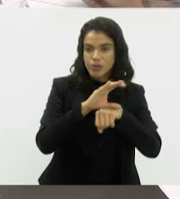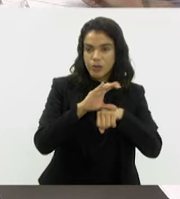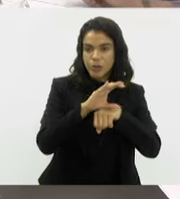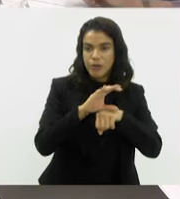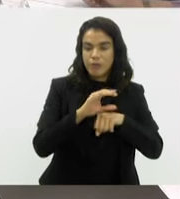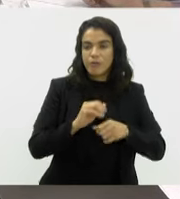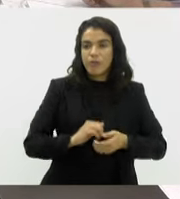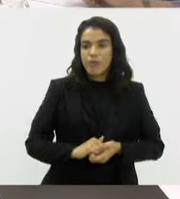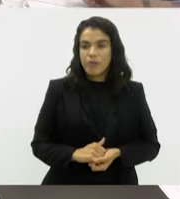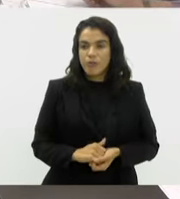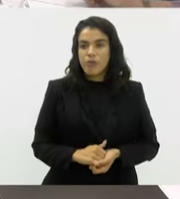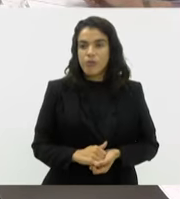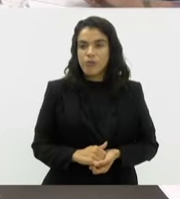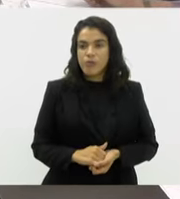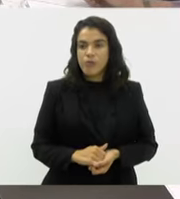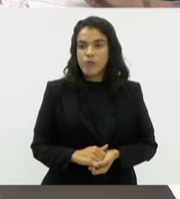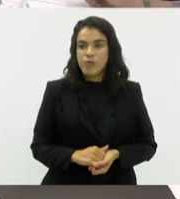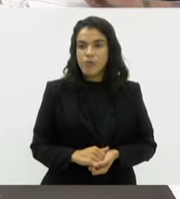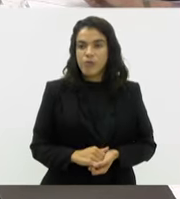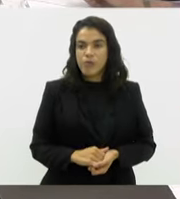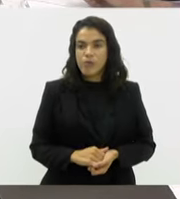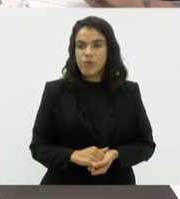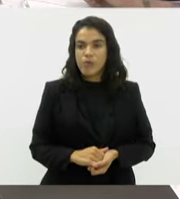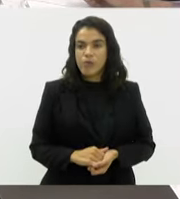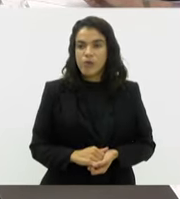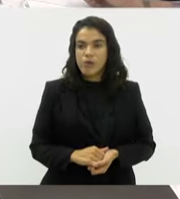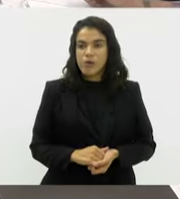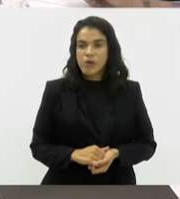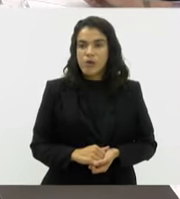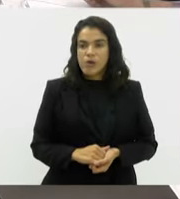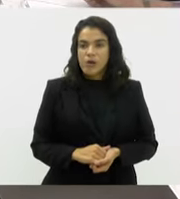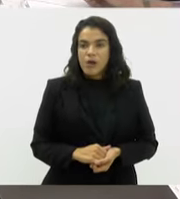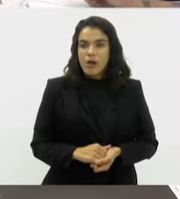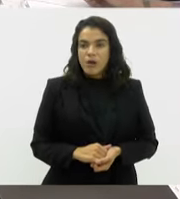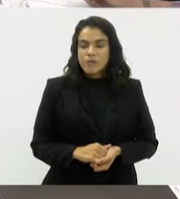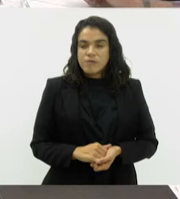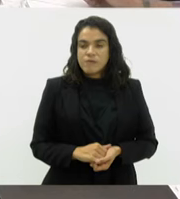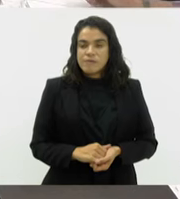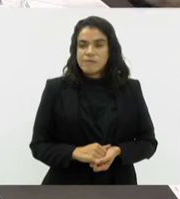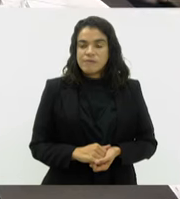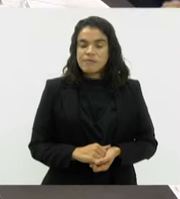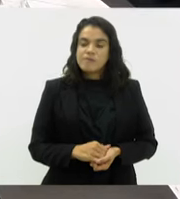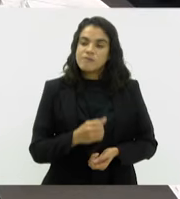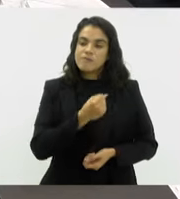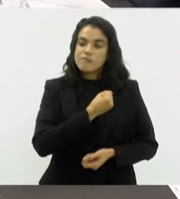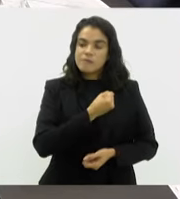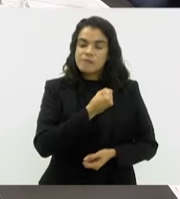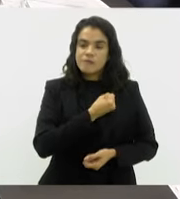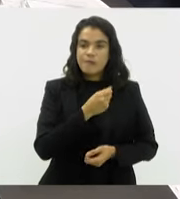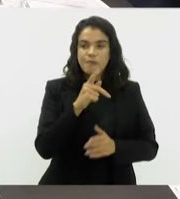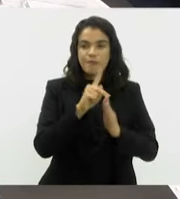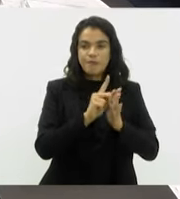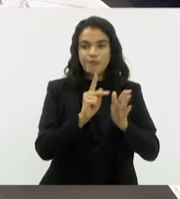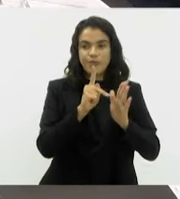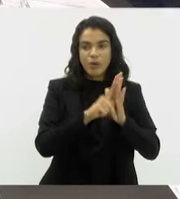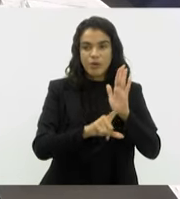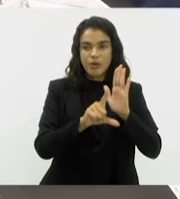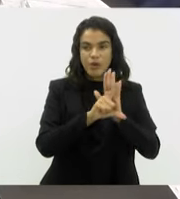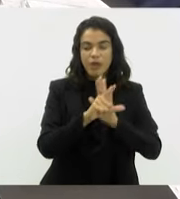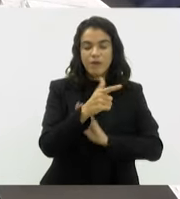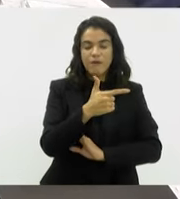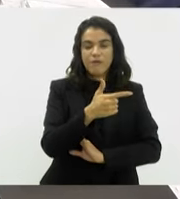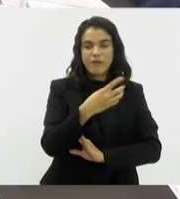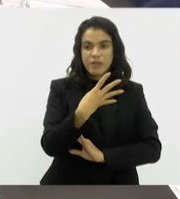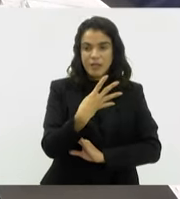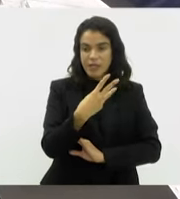algum projeto retirado de pauta? É o do Serafini? Então, o projeto 23, já anuncio que ele